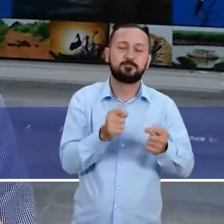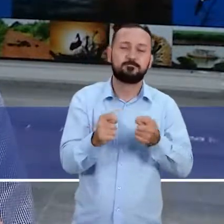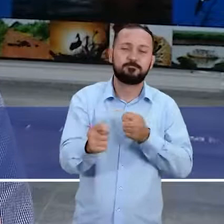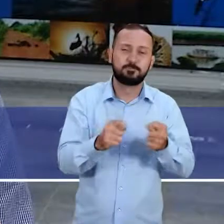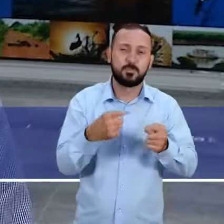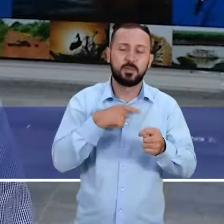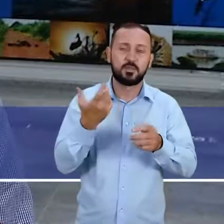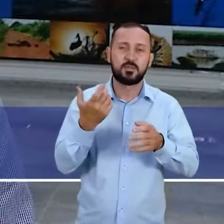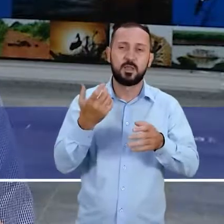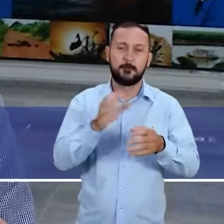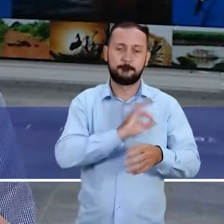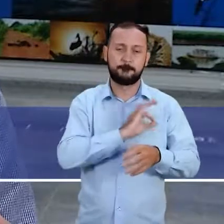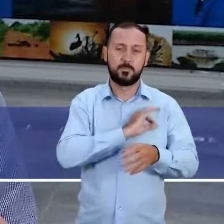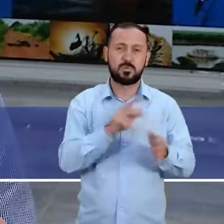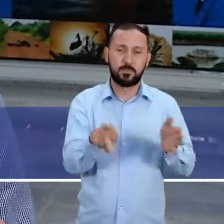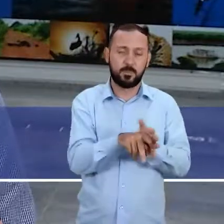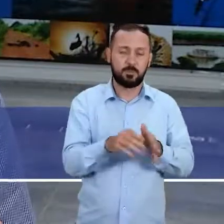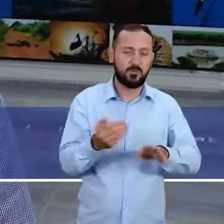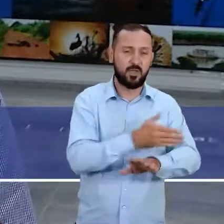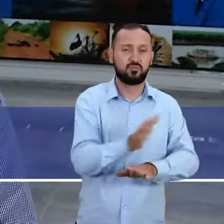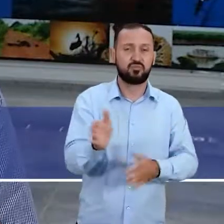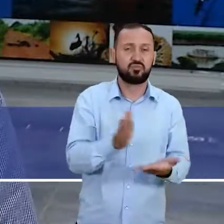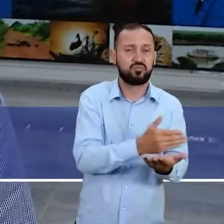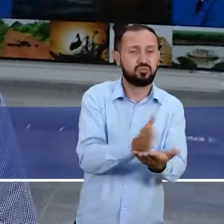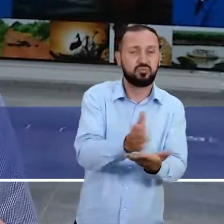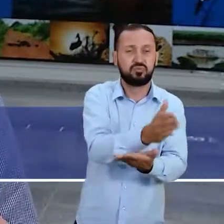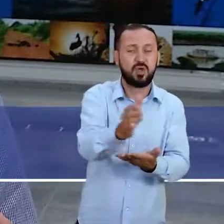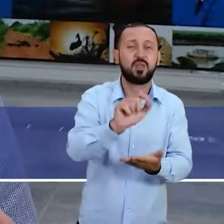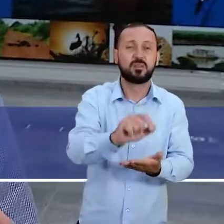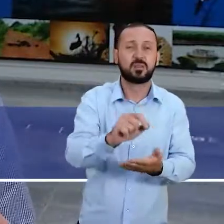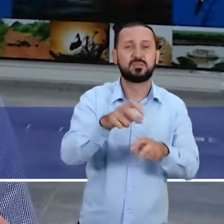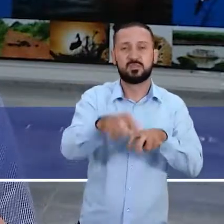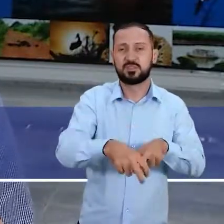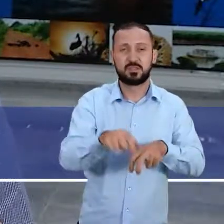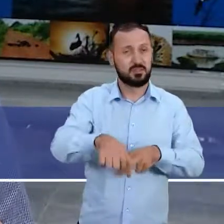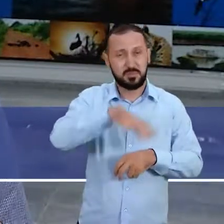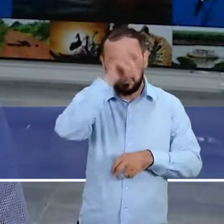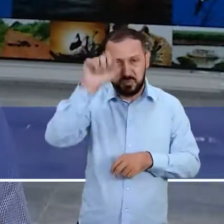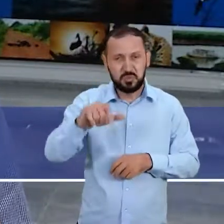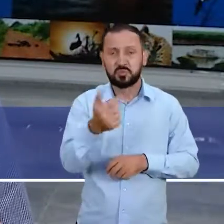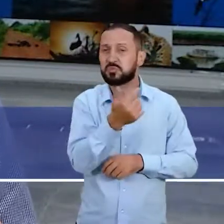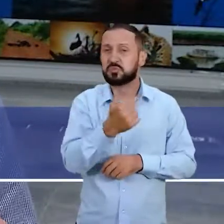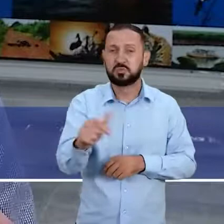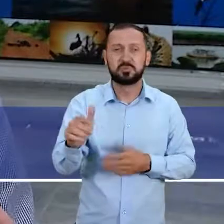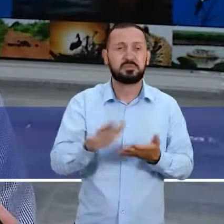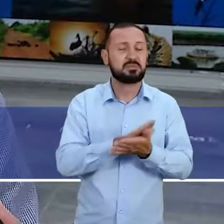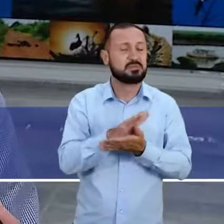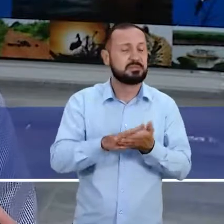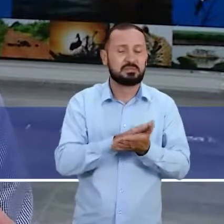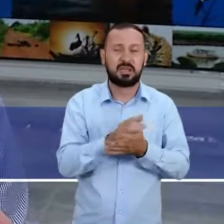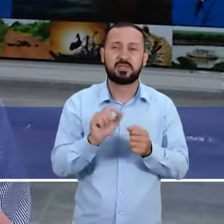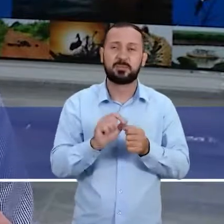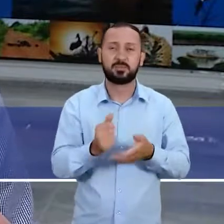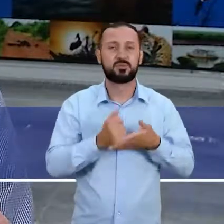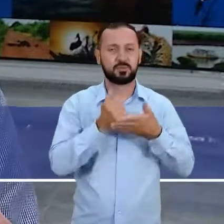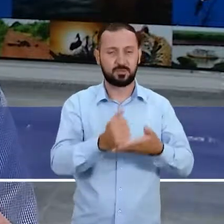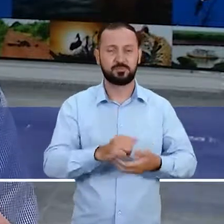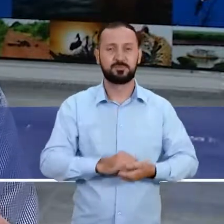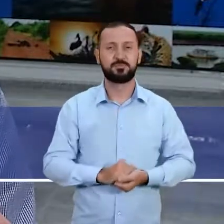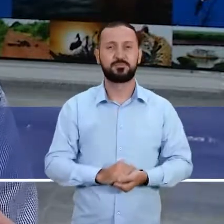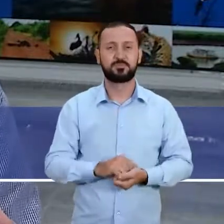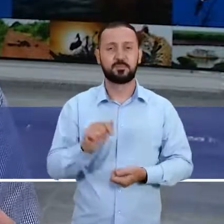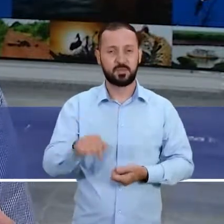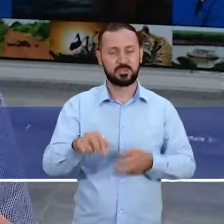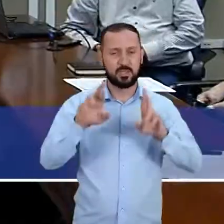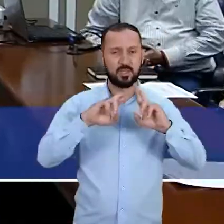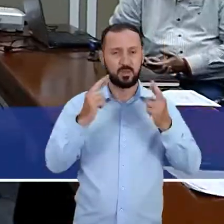já consegue ter patrulhas rurais, né? Coisa que hoje não acontece no Mato Grosso do Sul e que a gente não vê nenhum tipo de